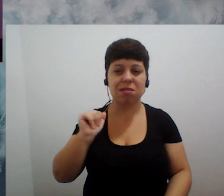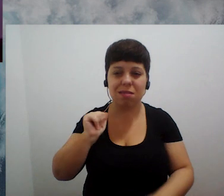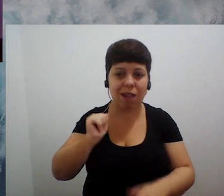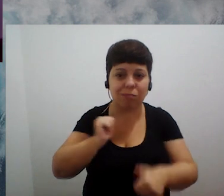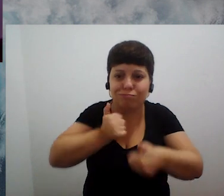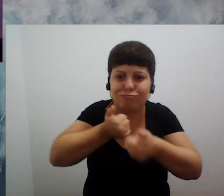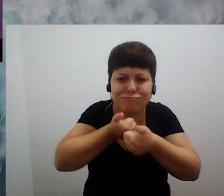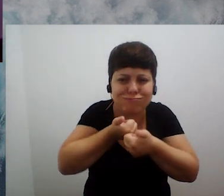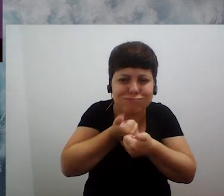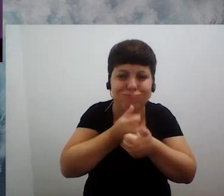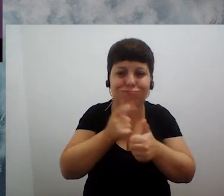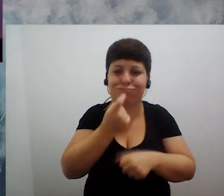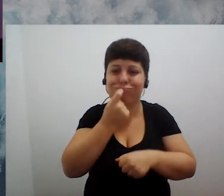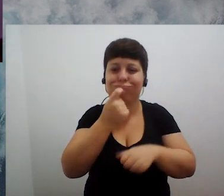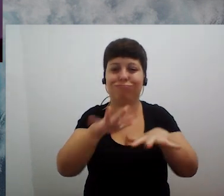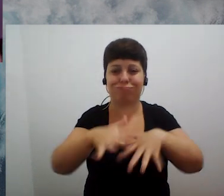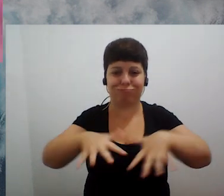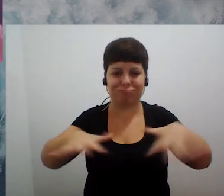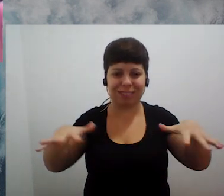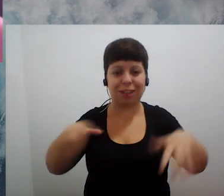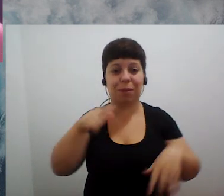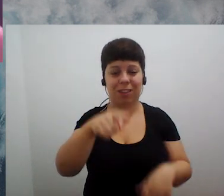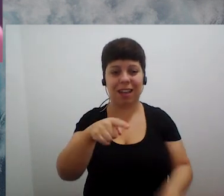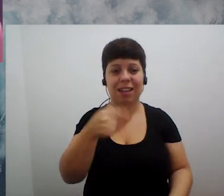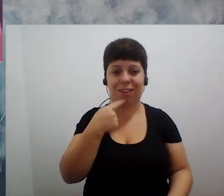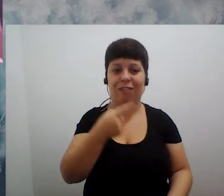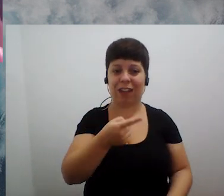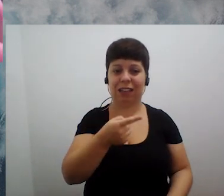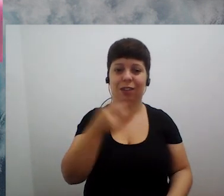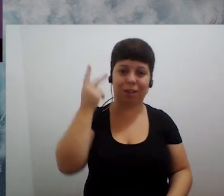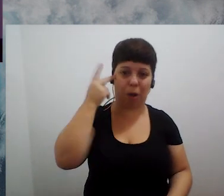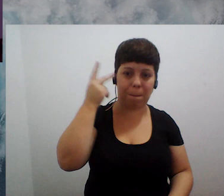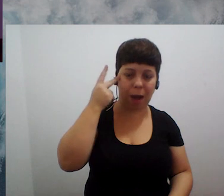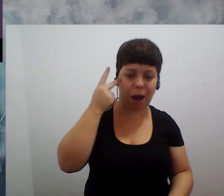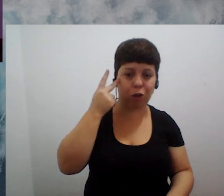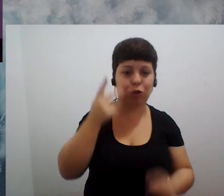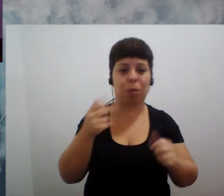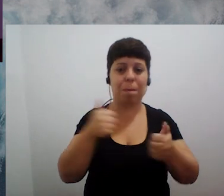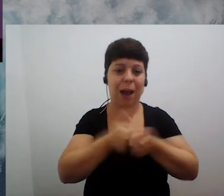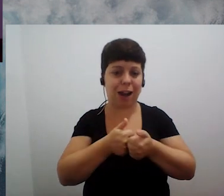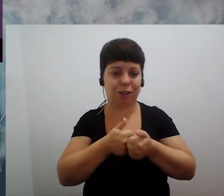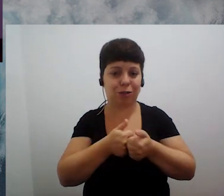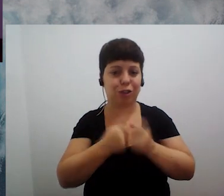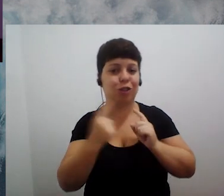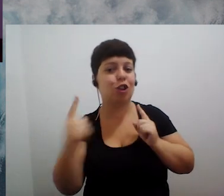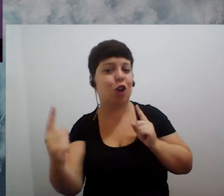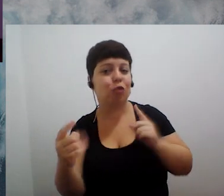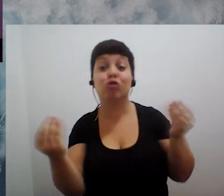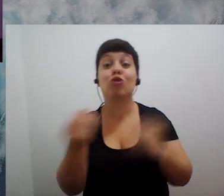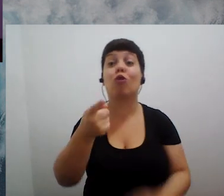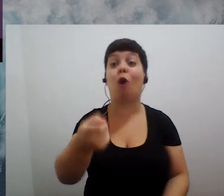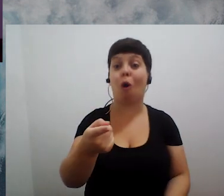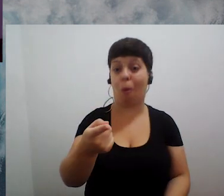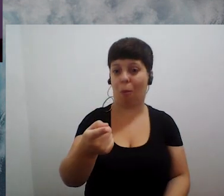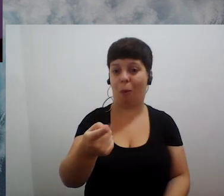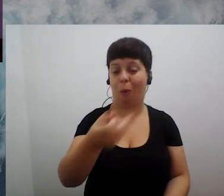Rocinha ela está colada no mar, né? Então, para você, um pouco dessa relação, né, que a gente estava falando aqui, né, tão longe ou tão perto,